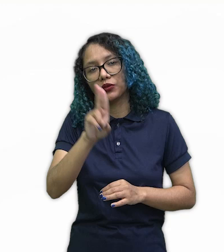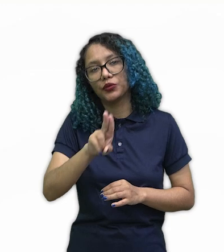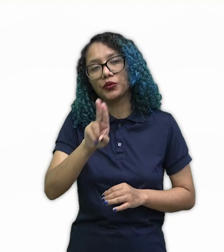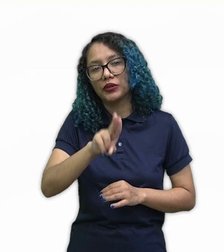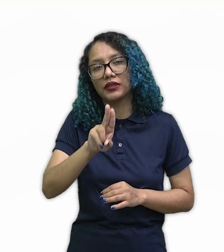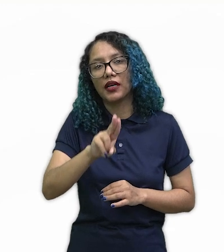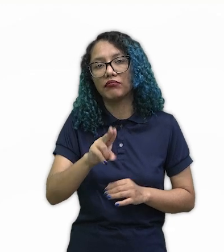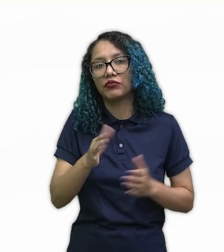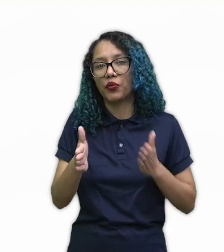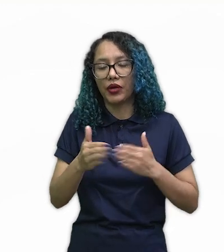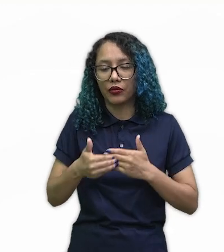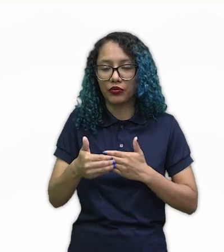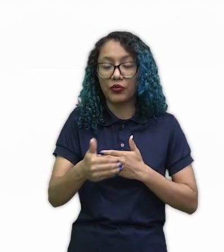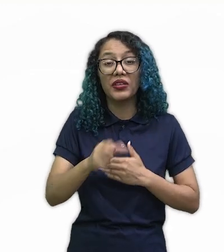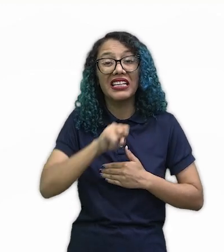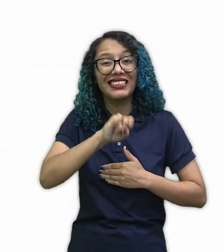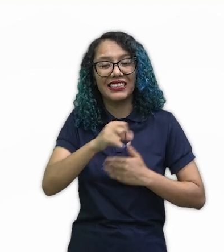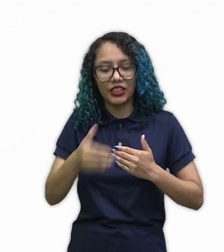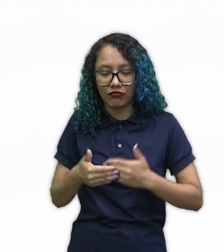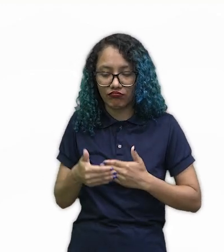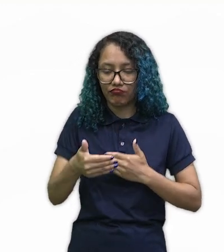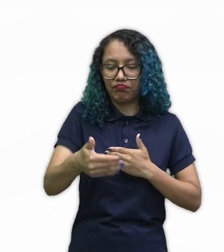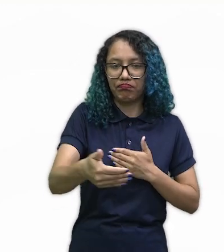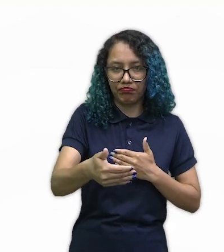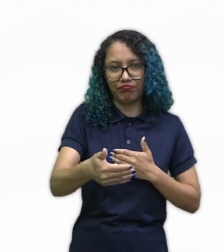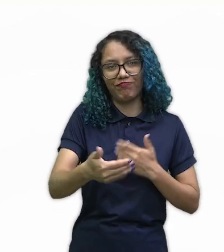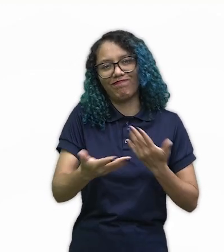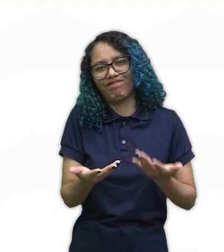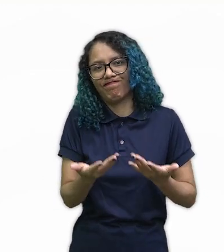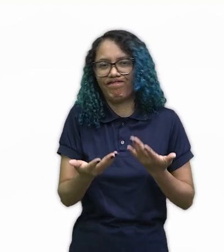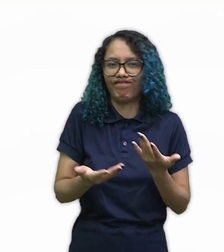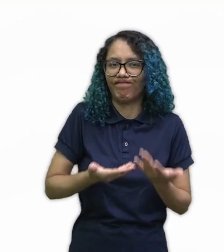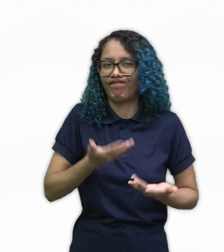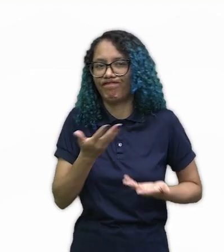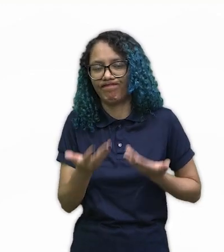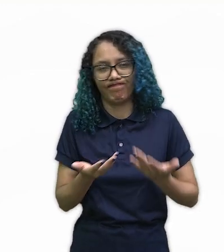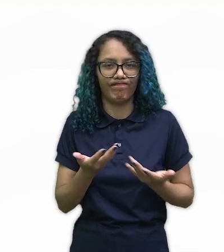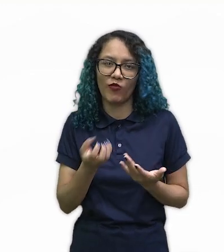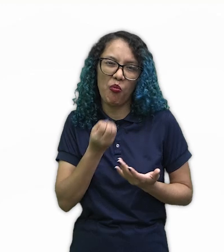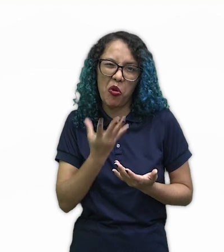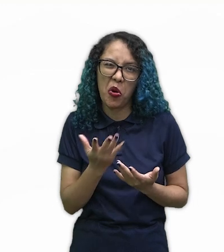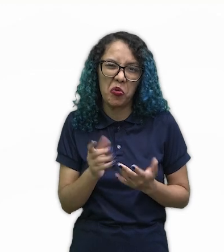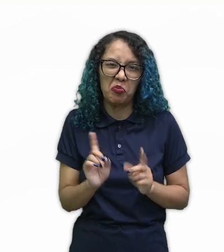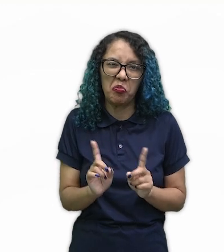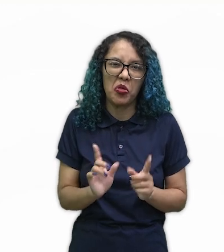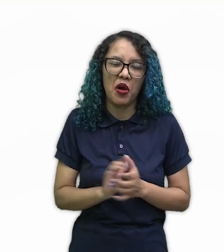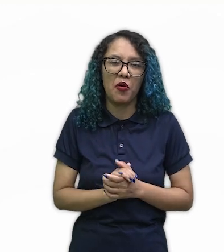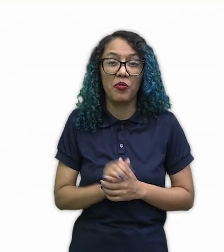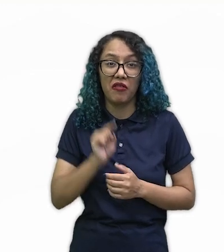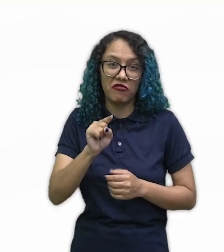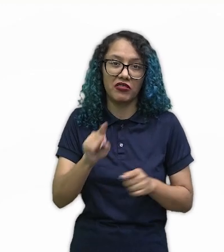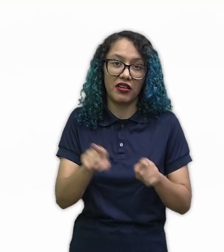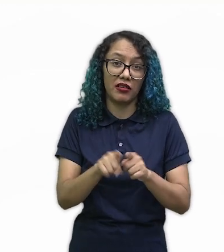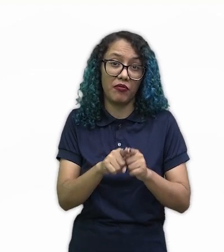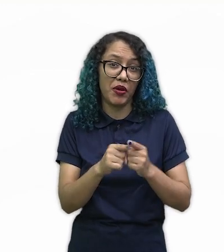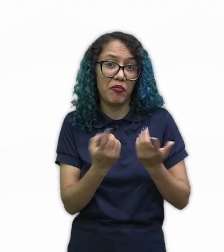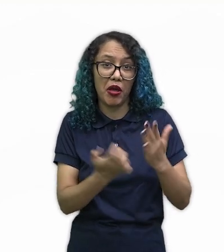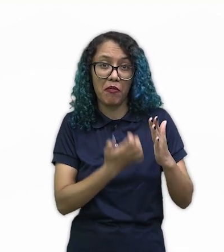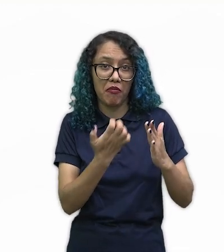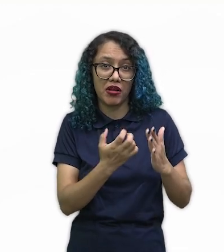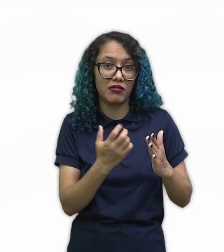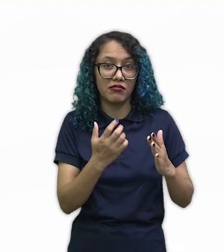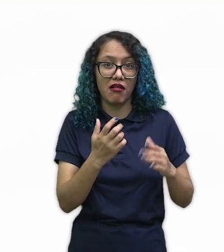curto prazo, porque a longo prazo não valerá a pena nem para você e muito menos para a instituição